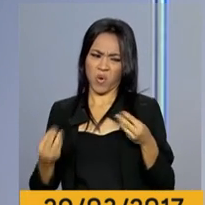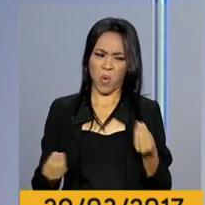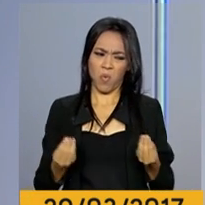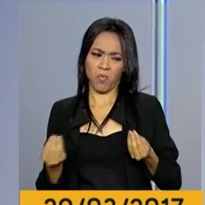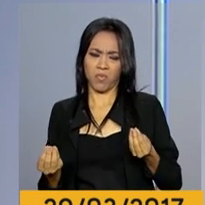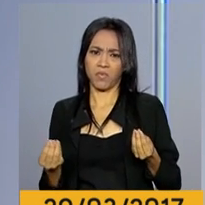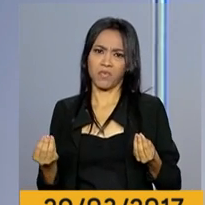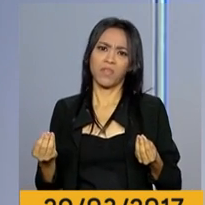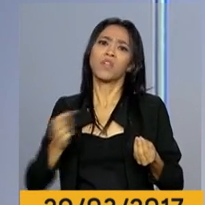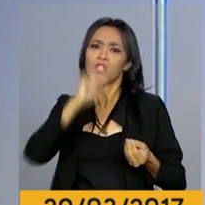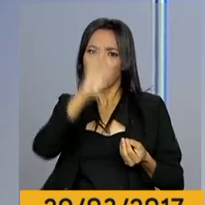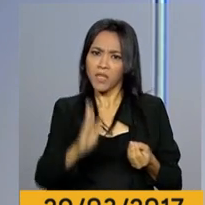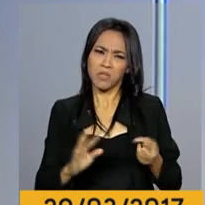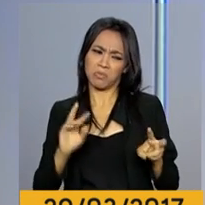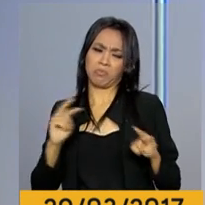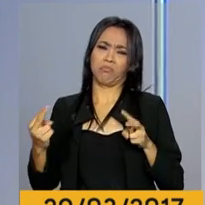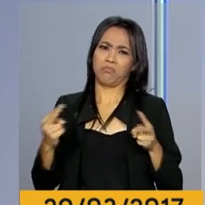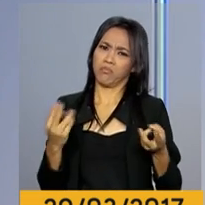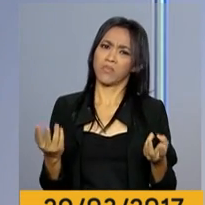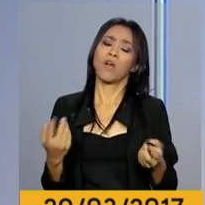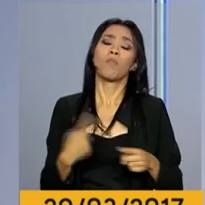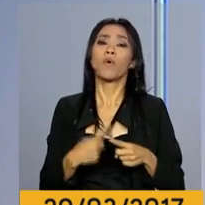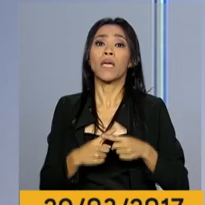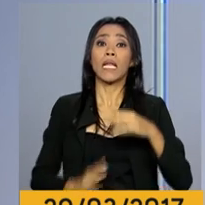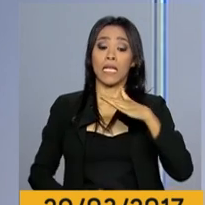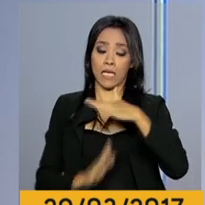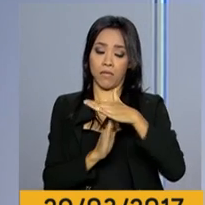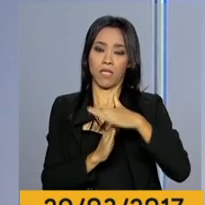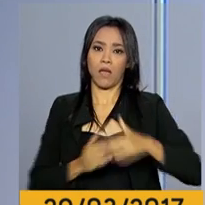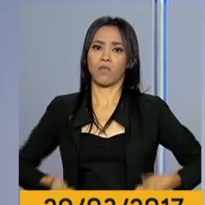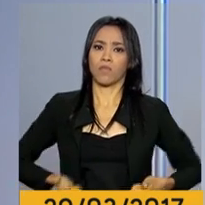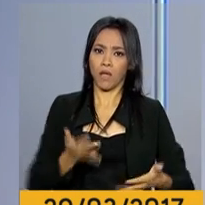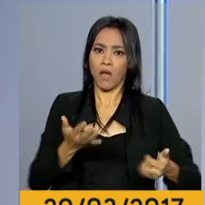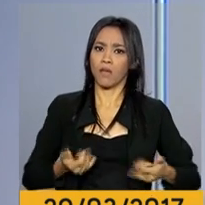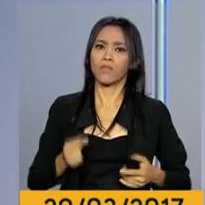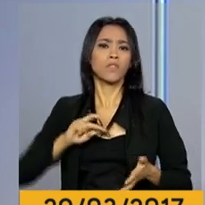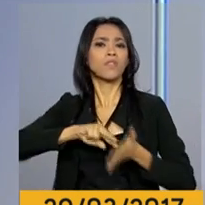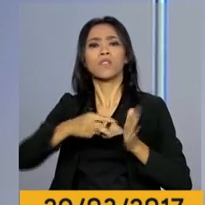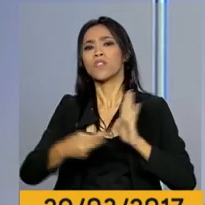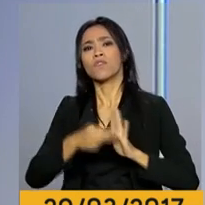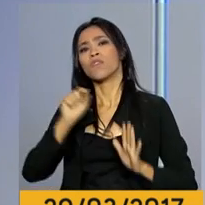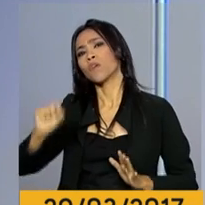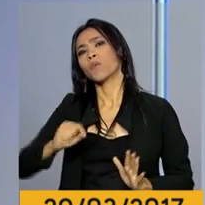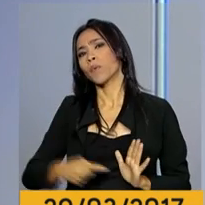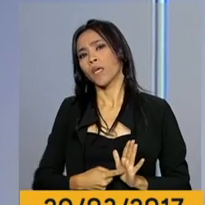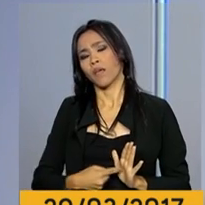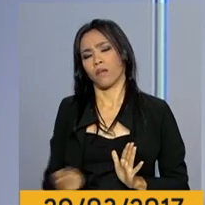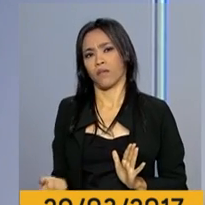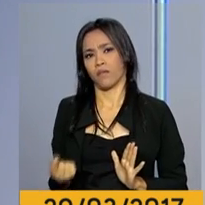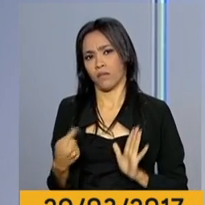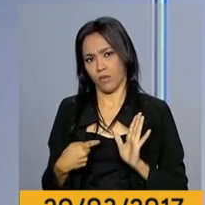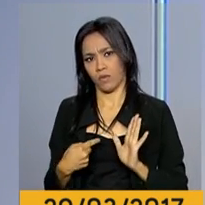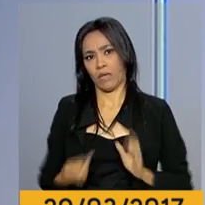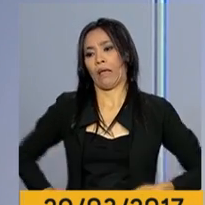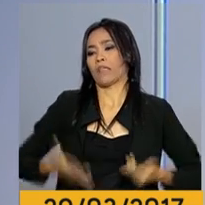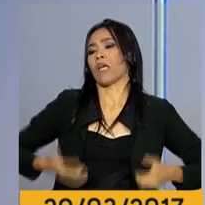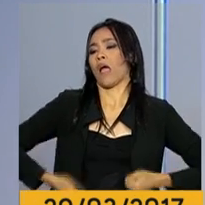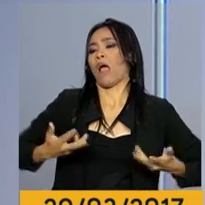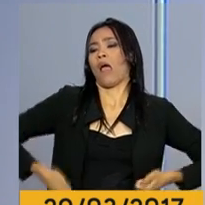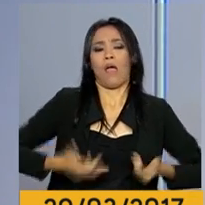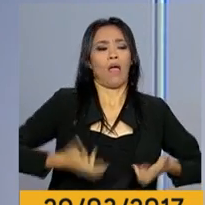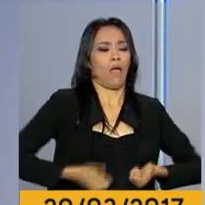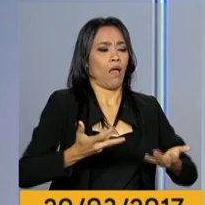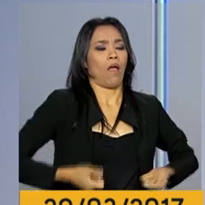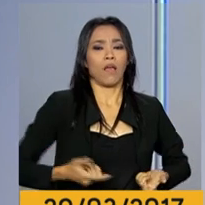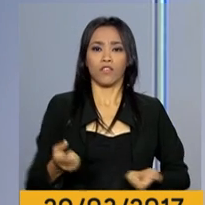geral porque botar um teto de gastos para o público significa que você não vai poder gastar além daquilo que